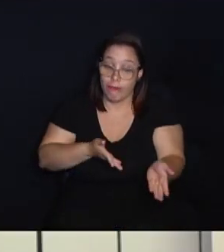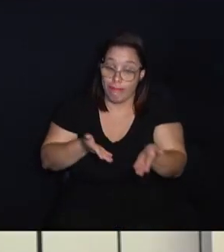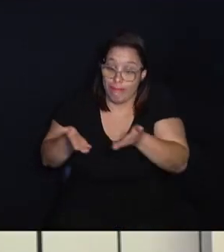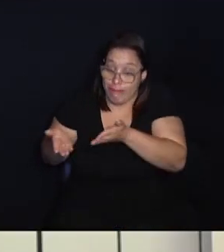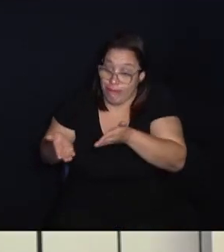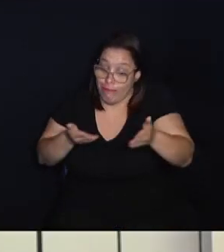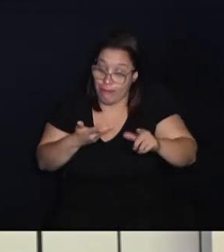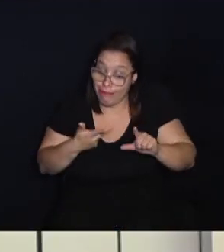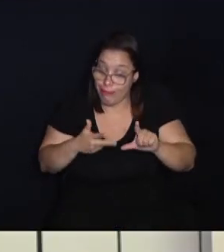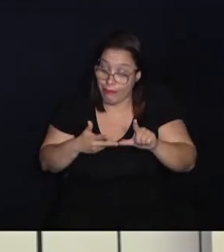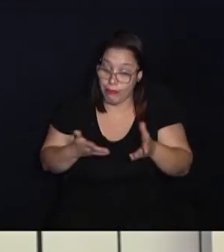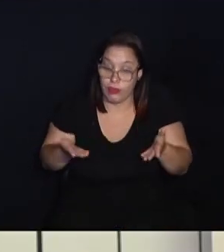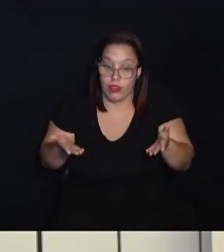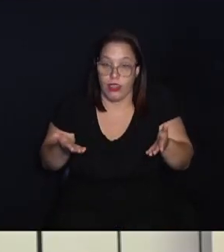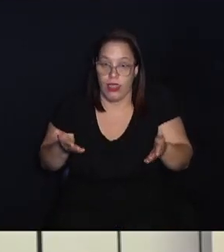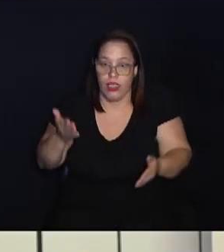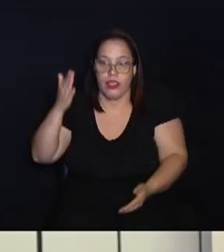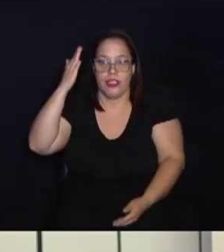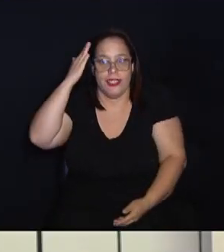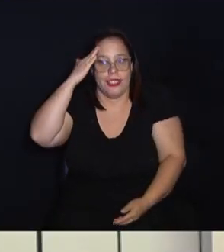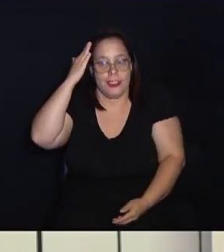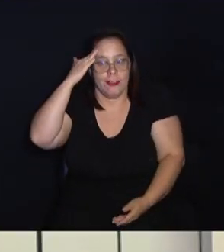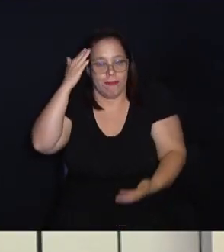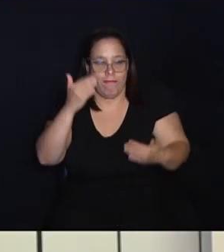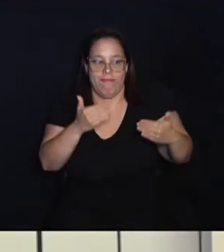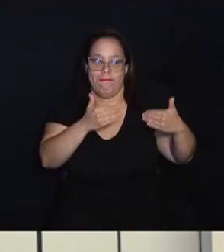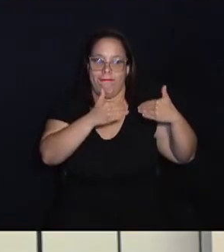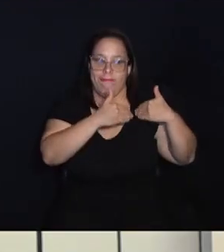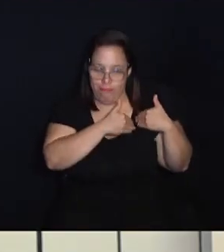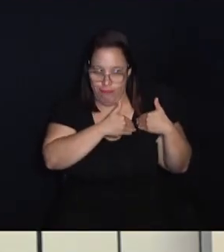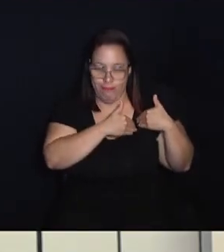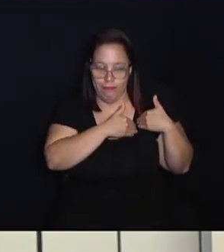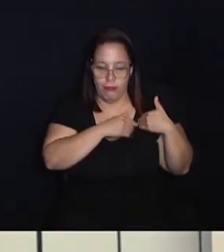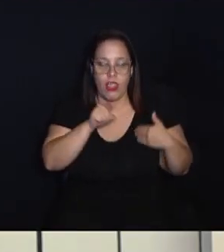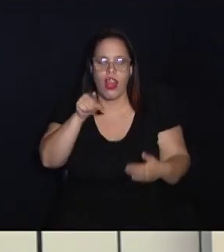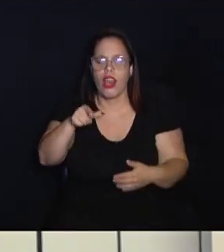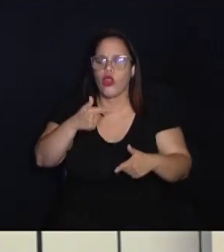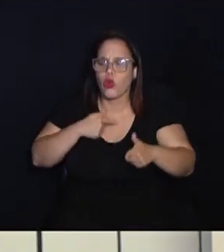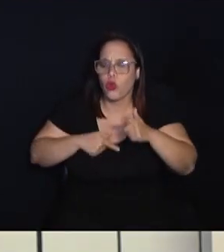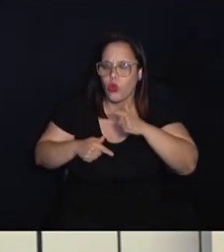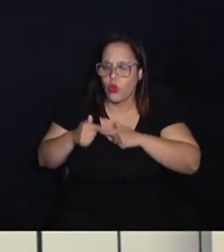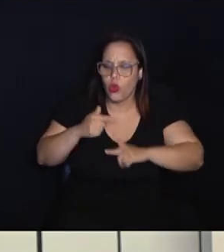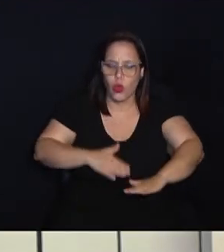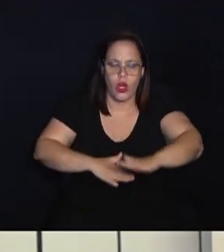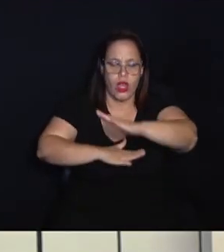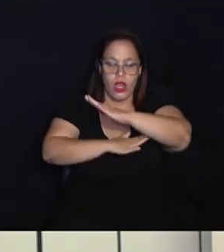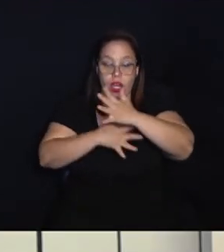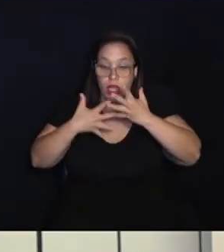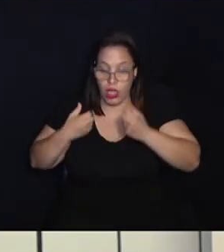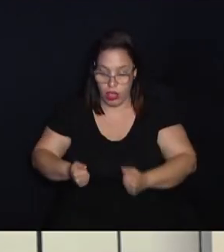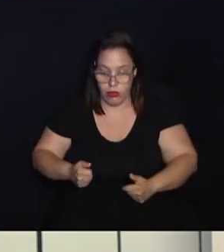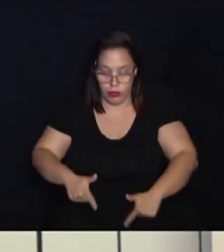casa legislativa, imagino que é uma grande responsabilidade. Na sua gestão, a Câmara ela ganhou o